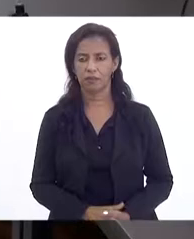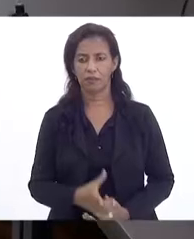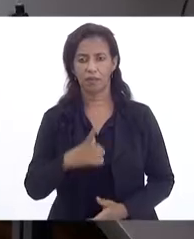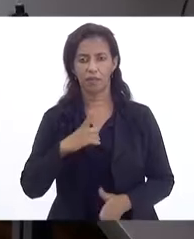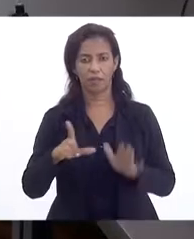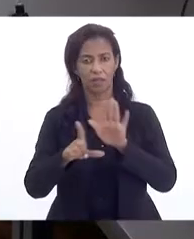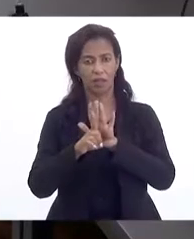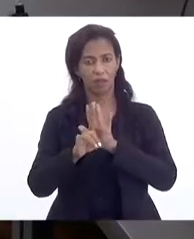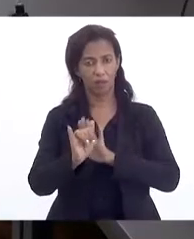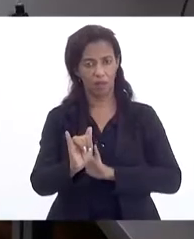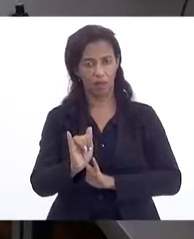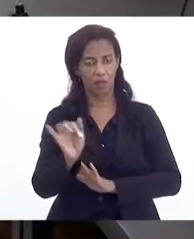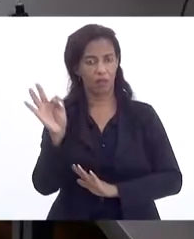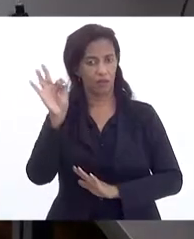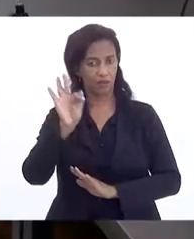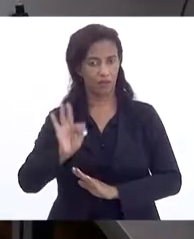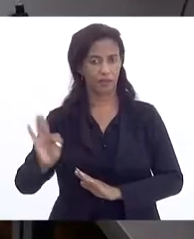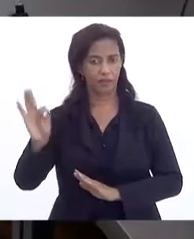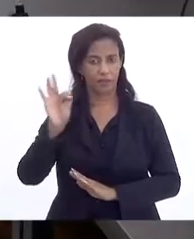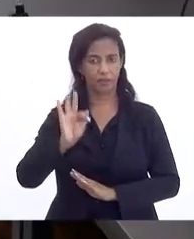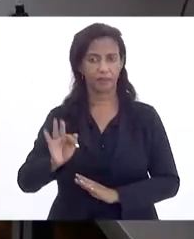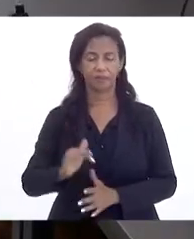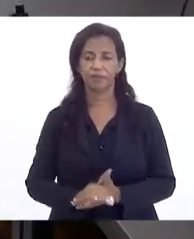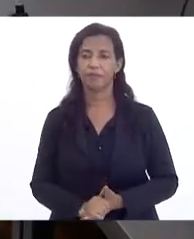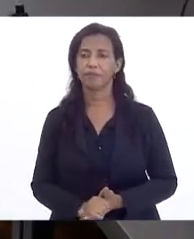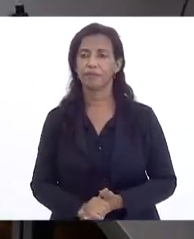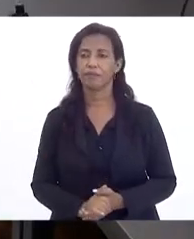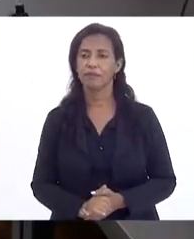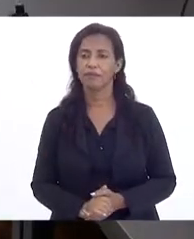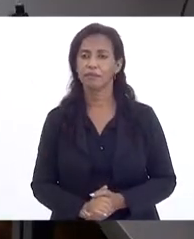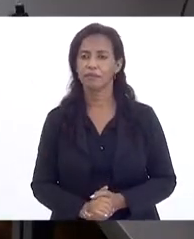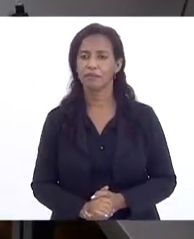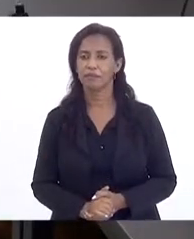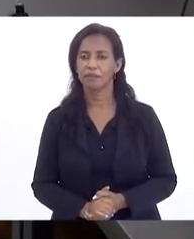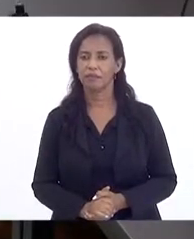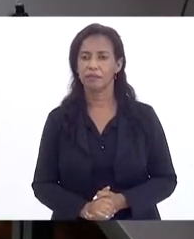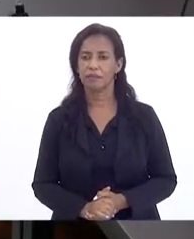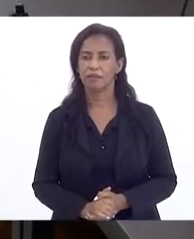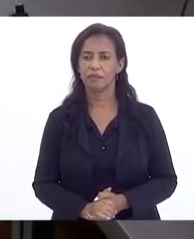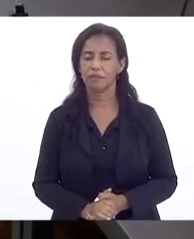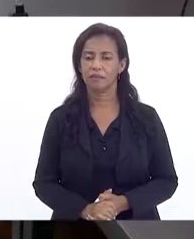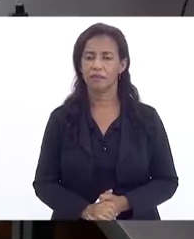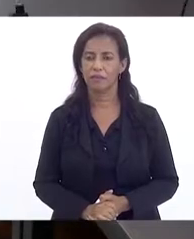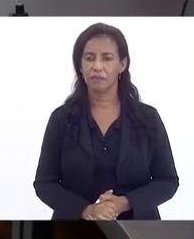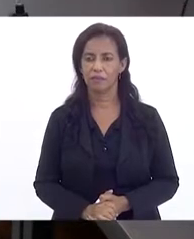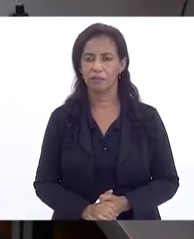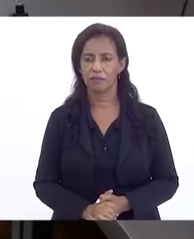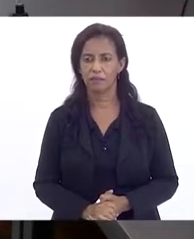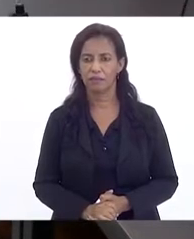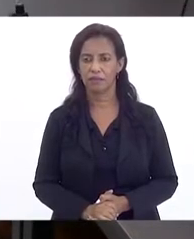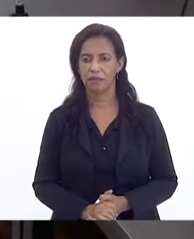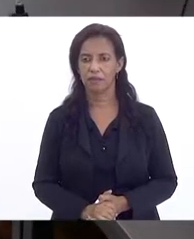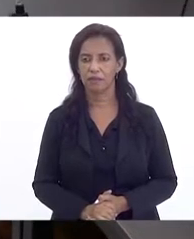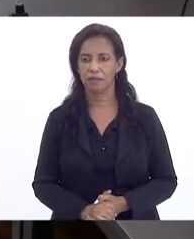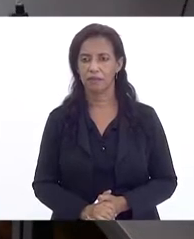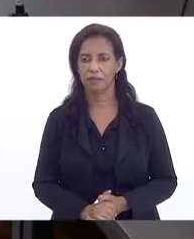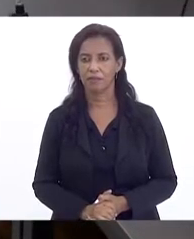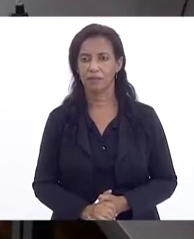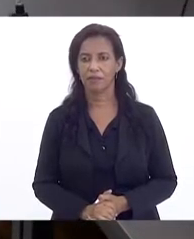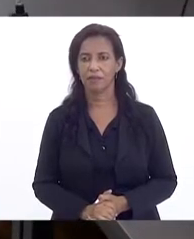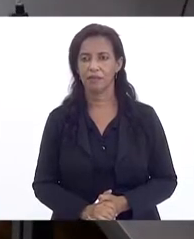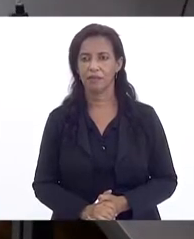lei federal. Que diz o que é a lei federal? Agora, Luiz Paulo, só quem tem óculos. Quer ler